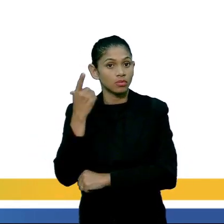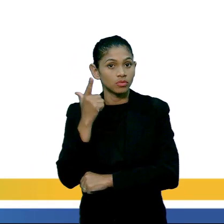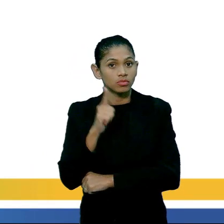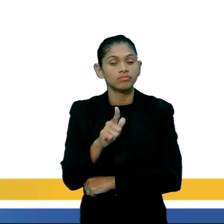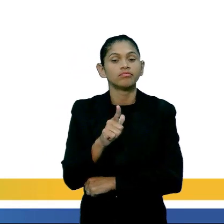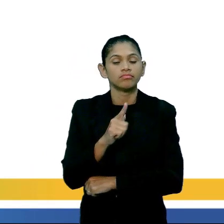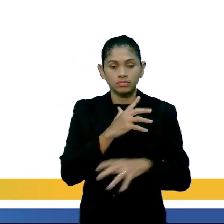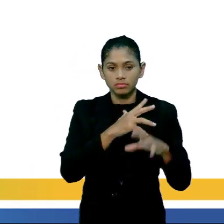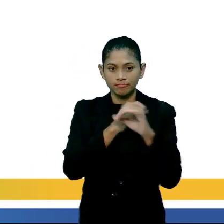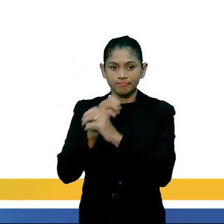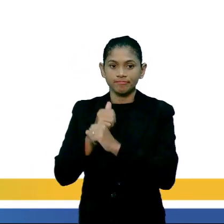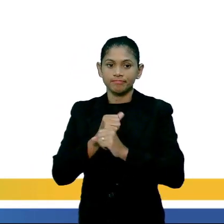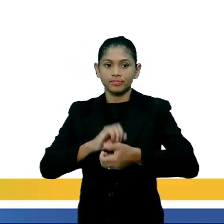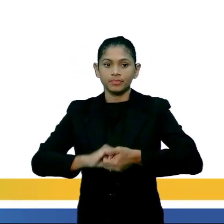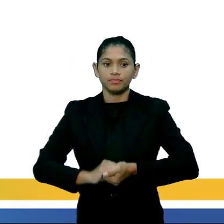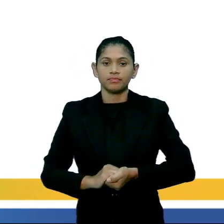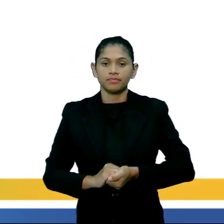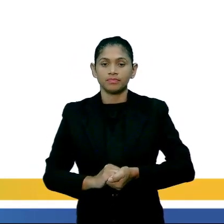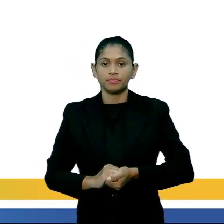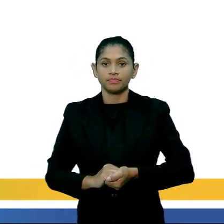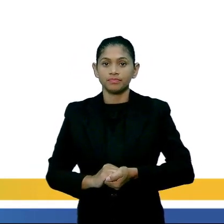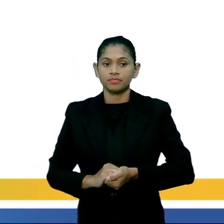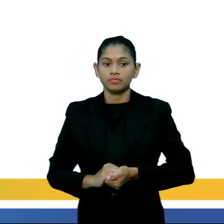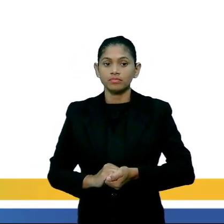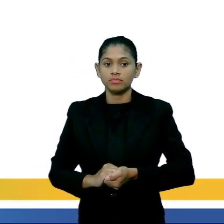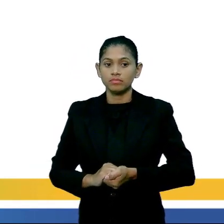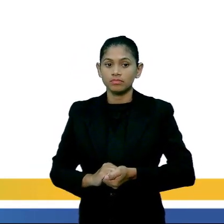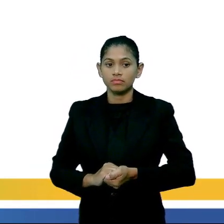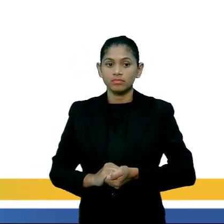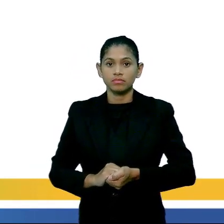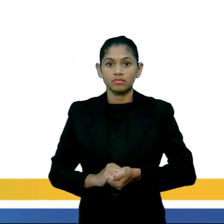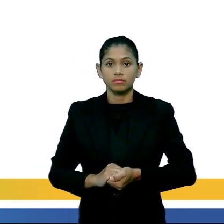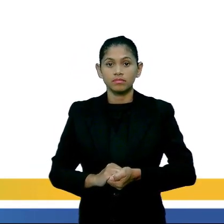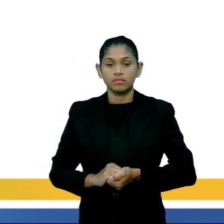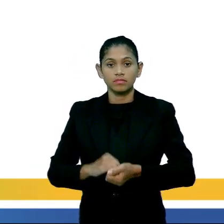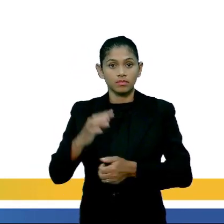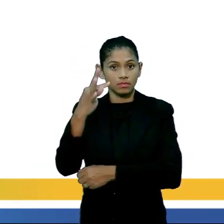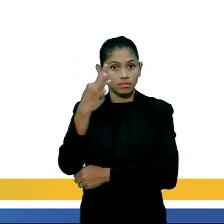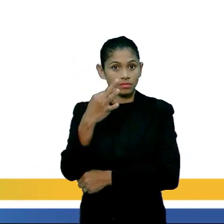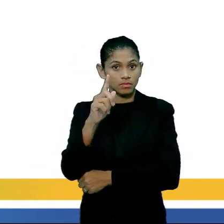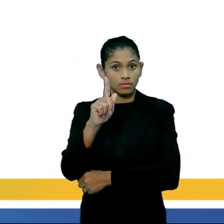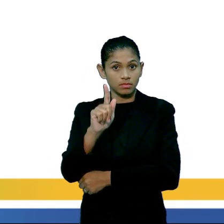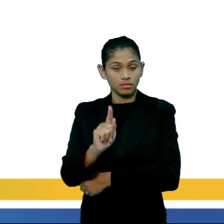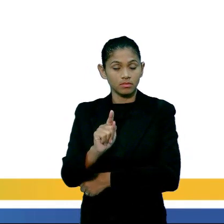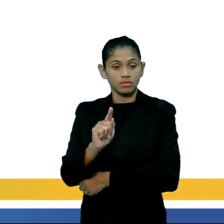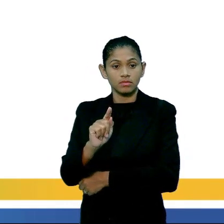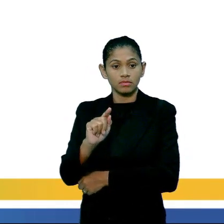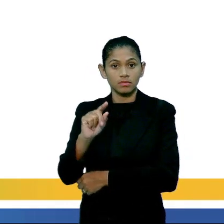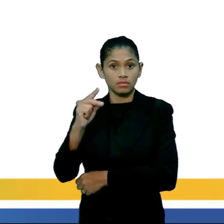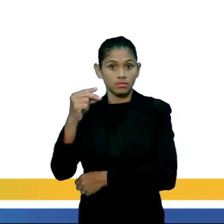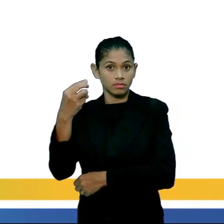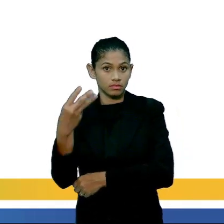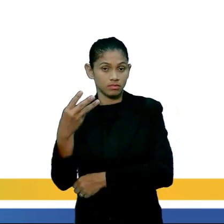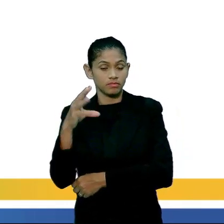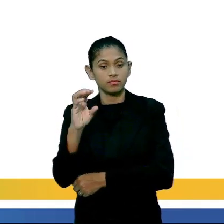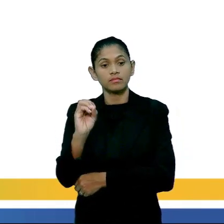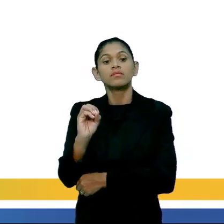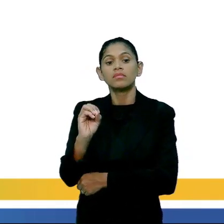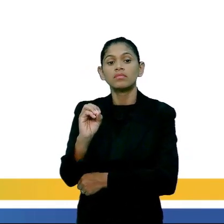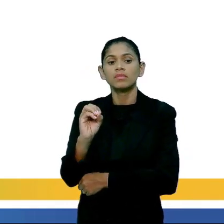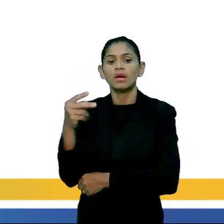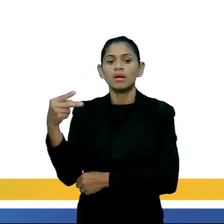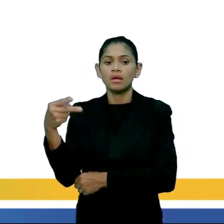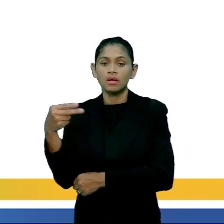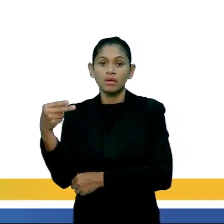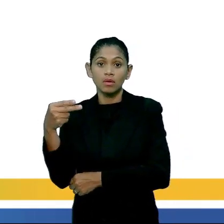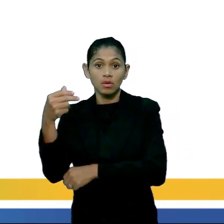calcular. Vai ficar da seguinte maneira: tangente de 30 graus é igual a